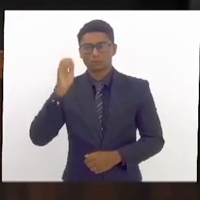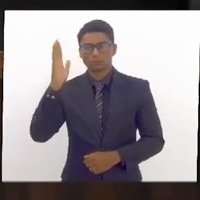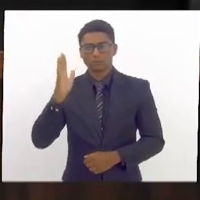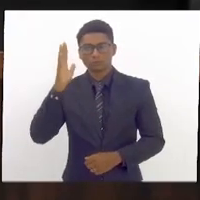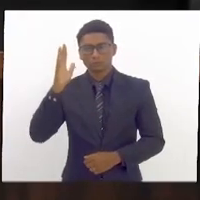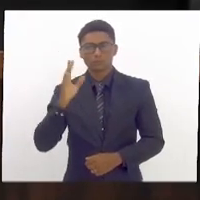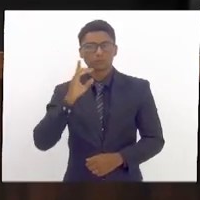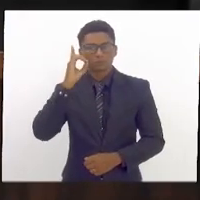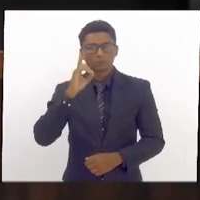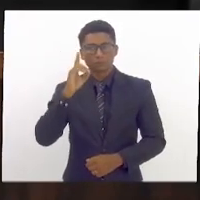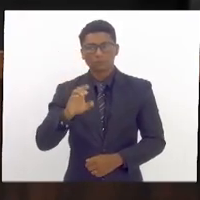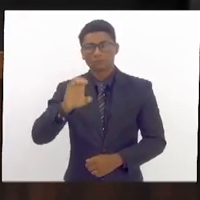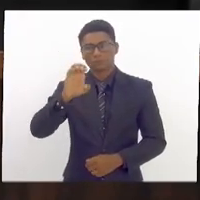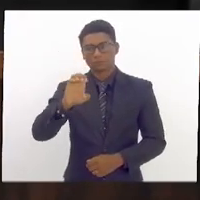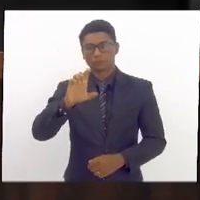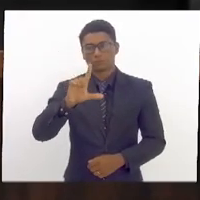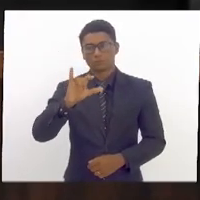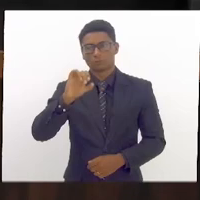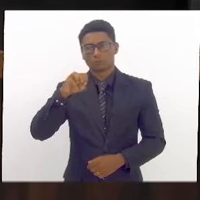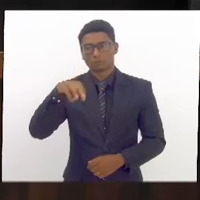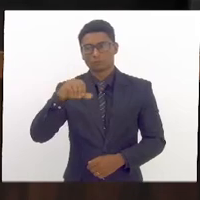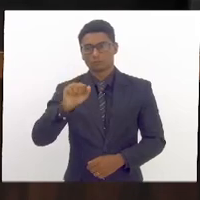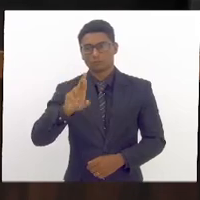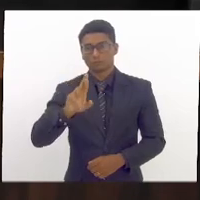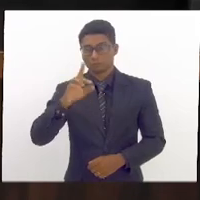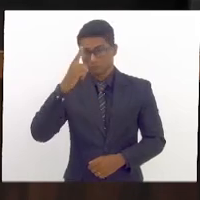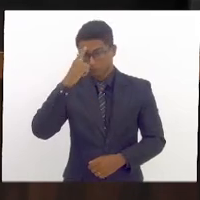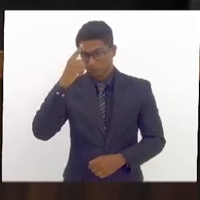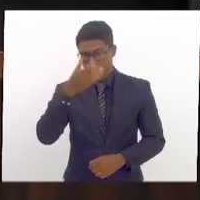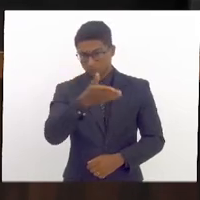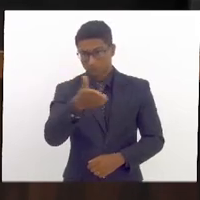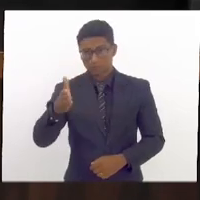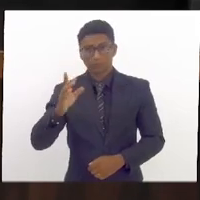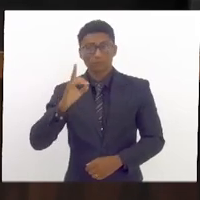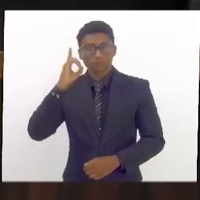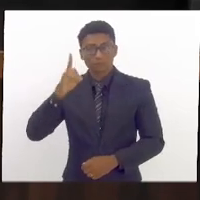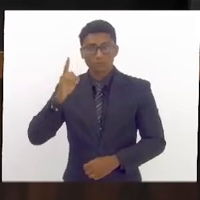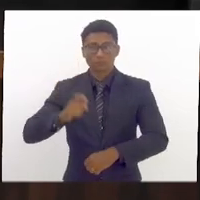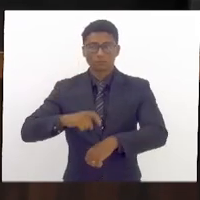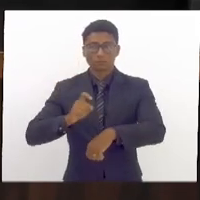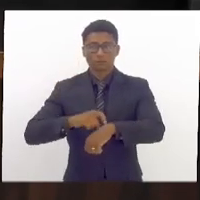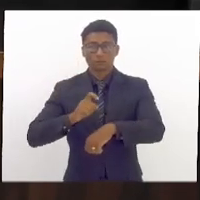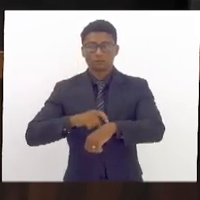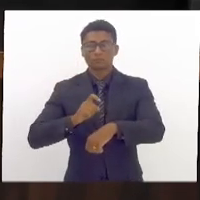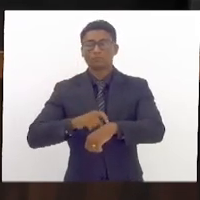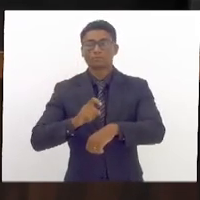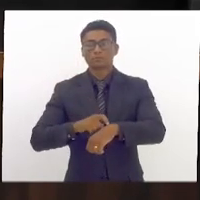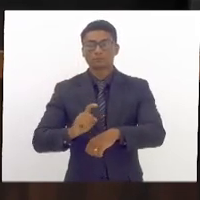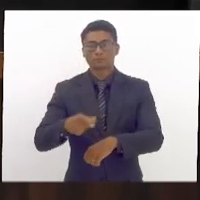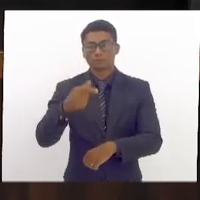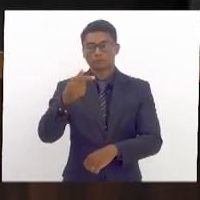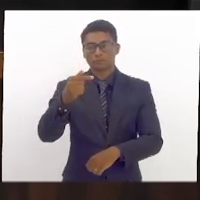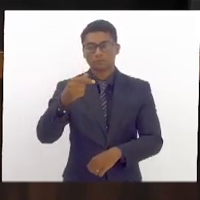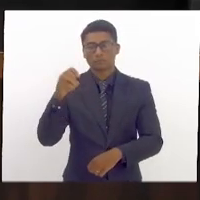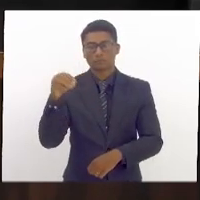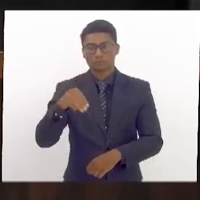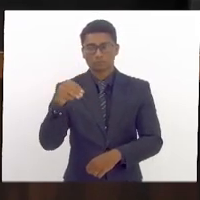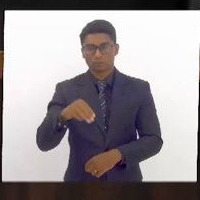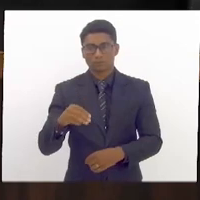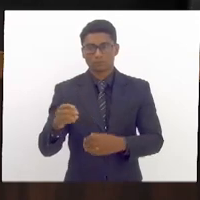deputado Eliomar Coelho, lembrando mais uma vez aos nobres deputados que o tempo regimental para esse debate é de